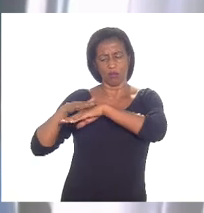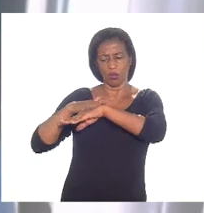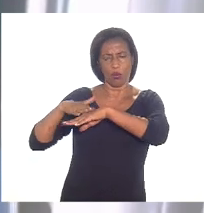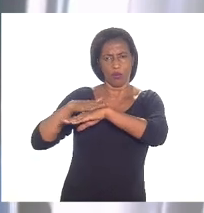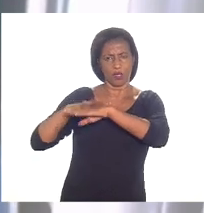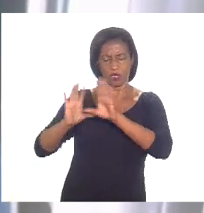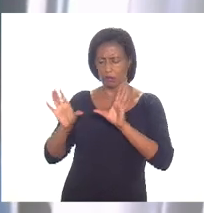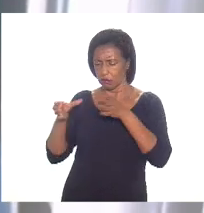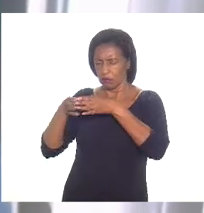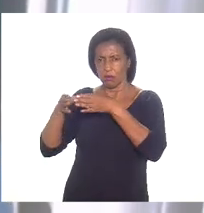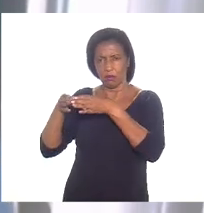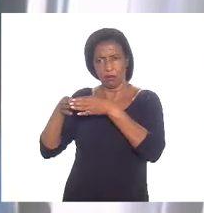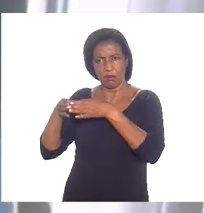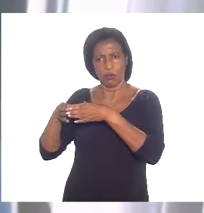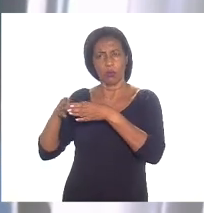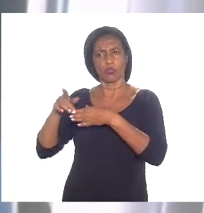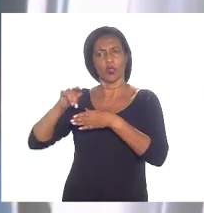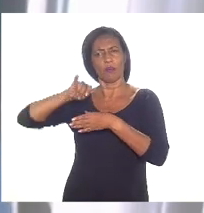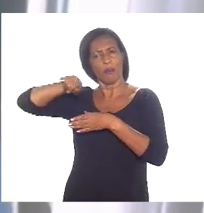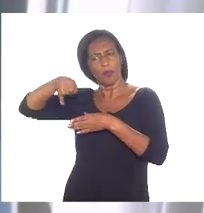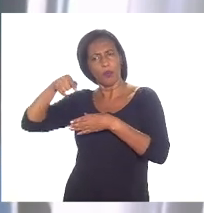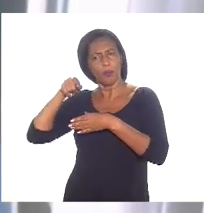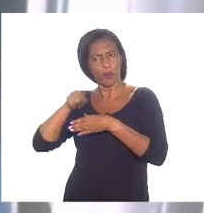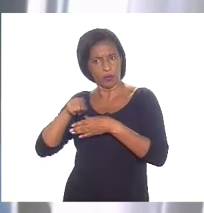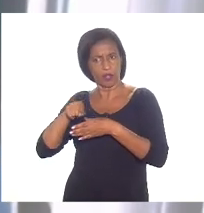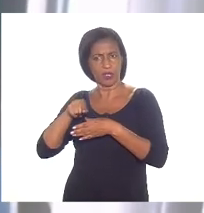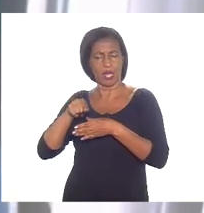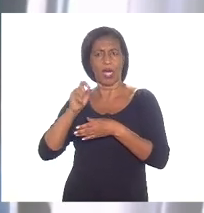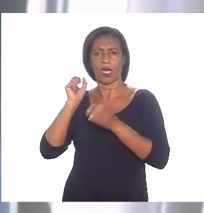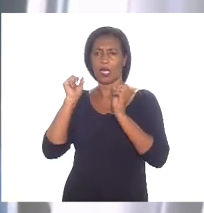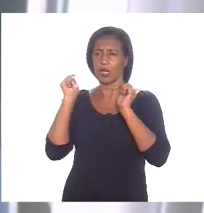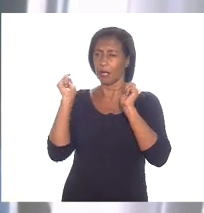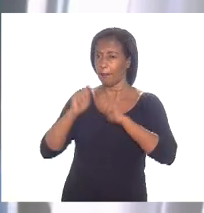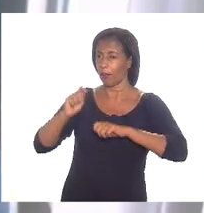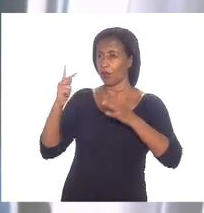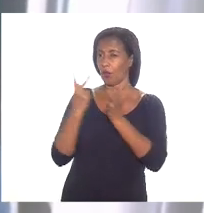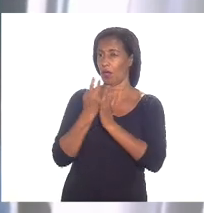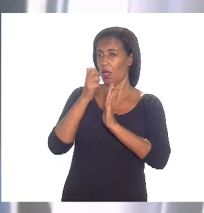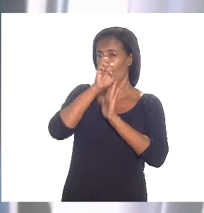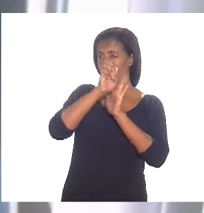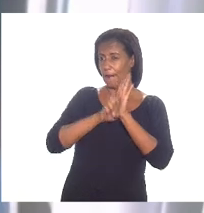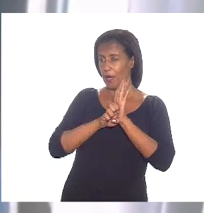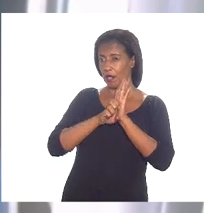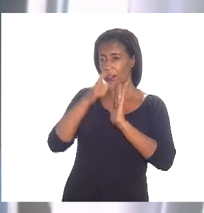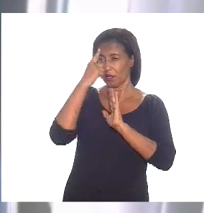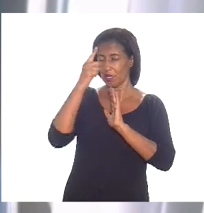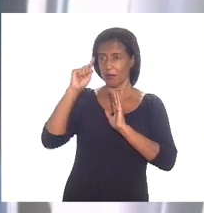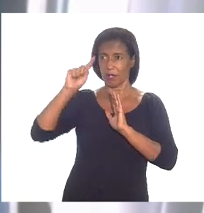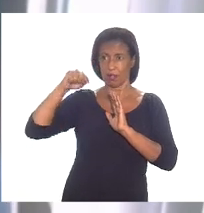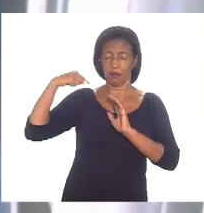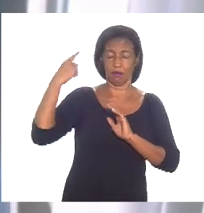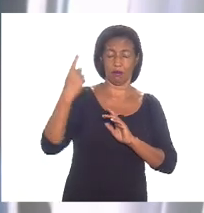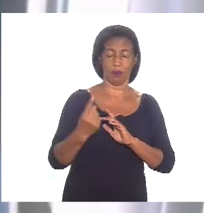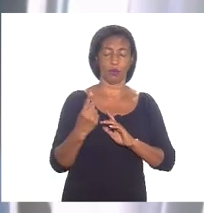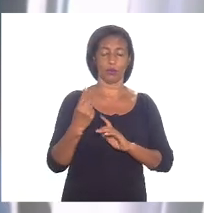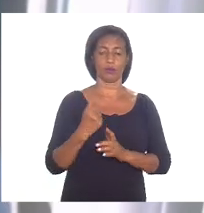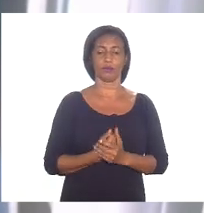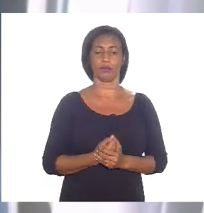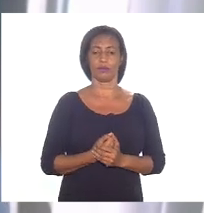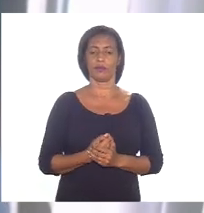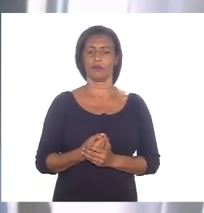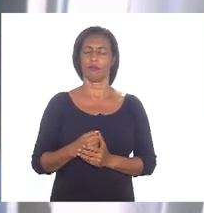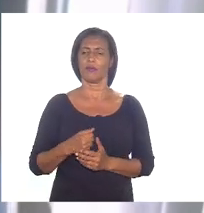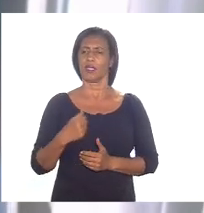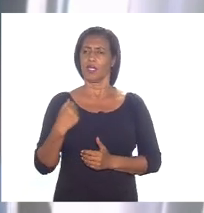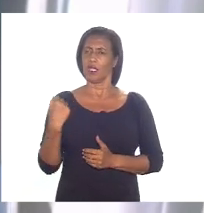sua equipe para aproveitar, já sabendo que o projeto teria emendas, até ele voltar na semana que vem, André, se for possível, que a gente possa adequar